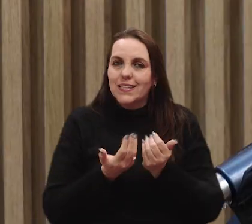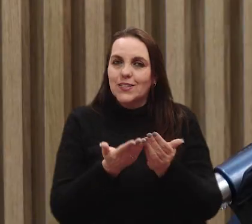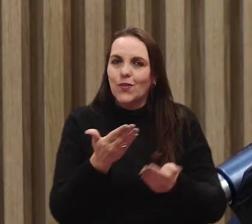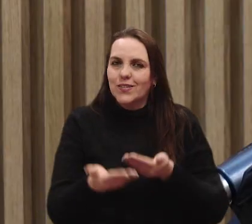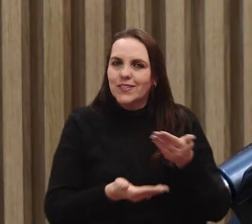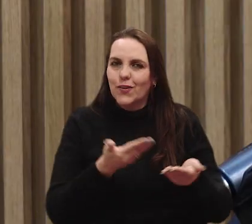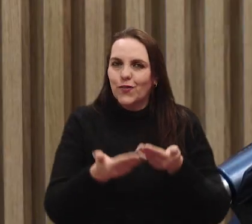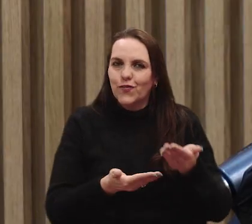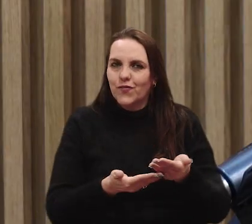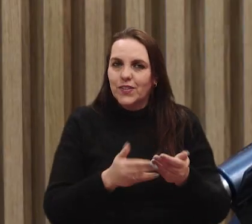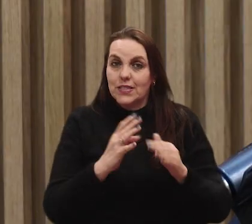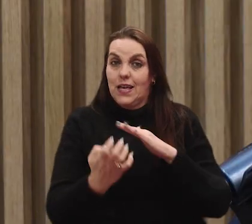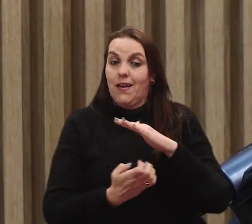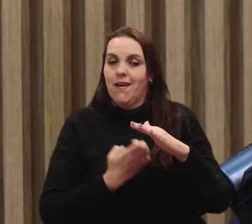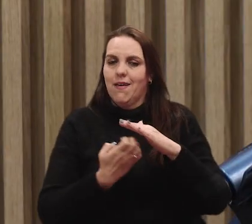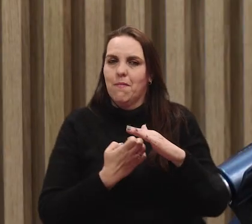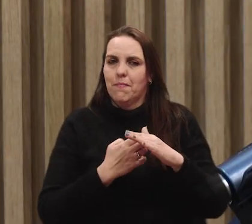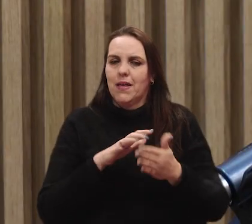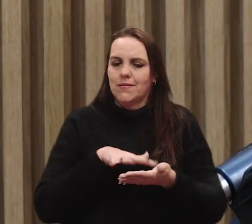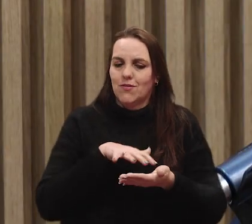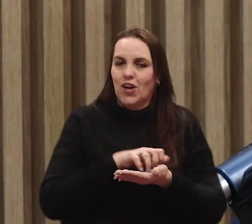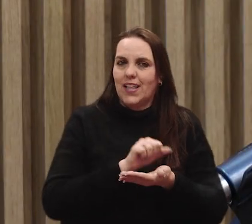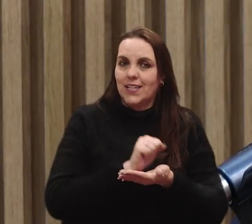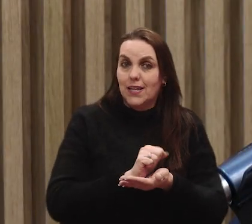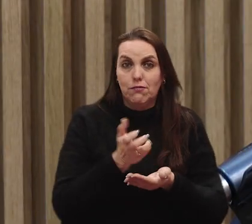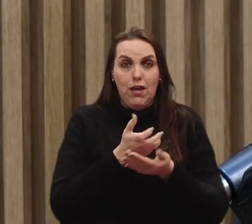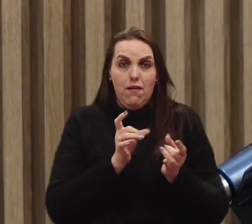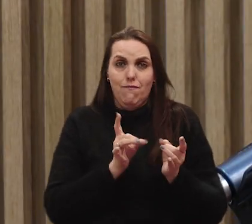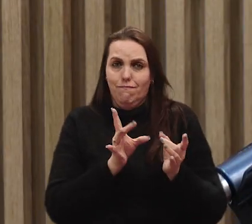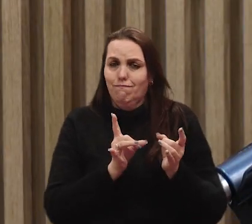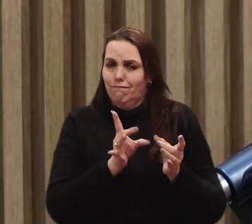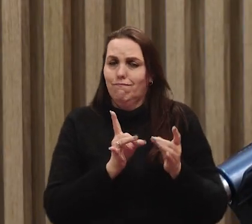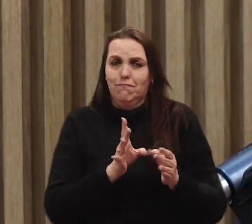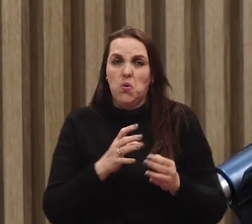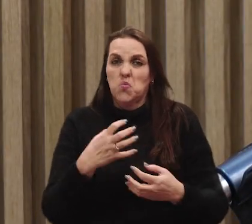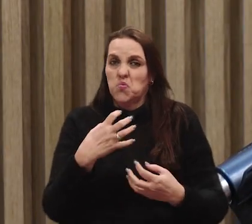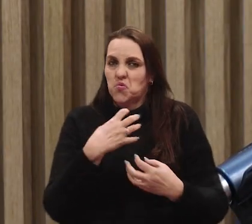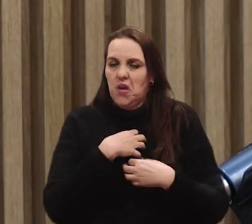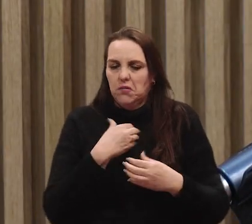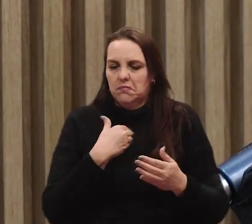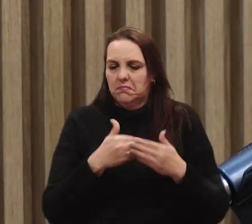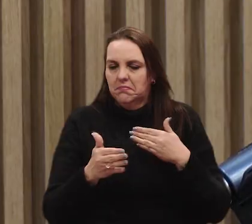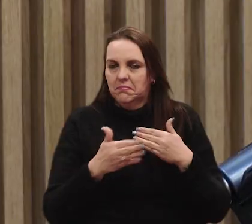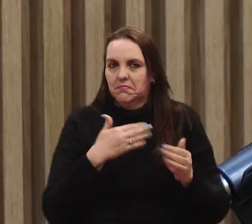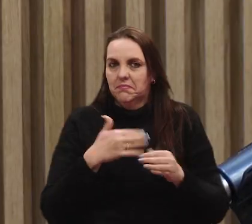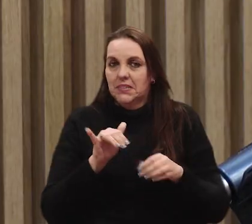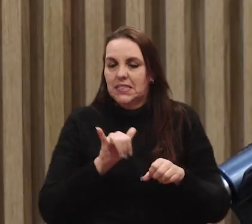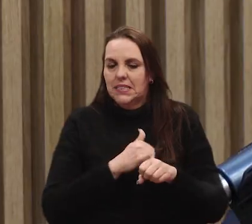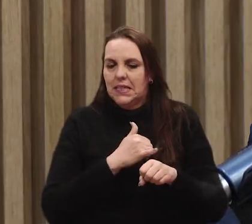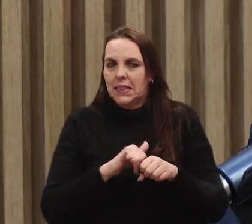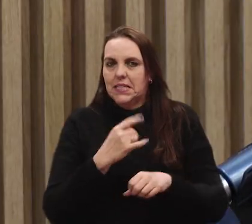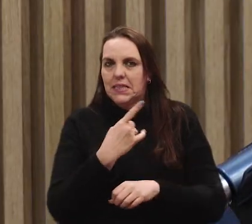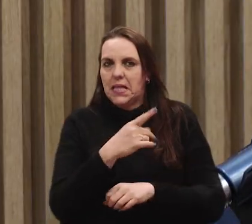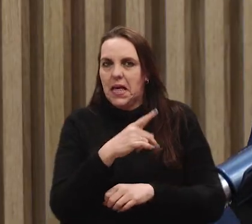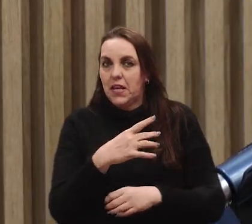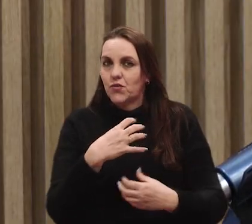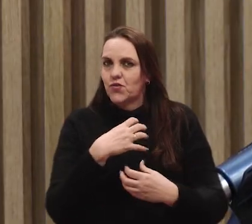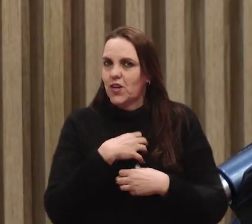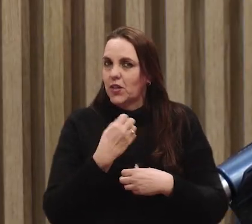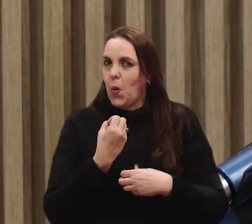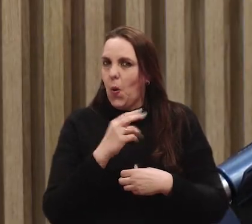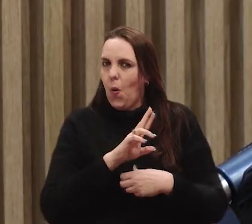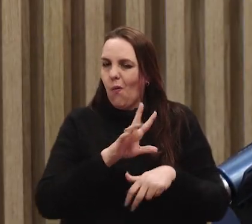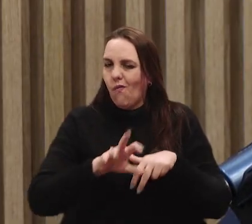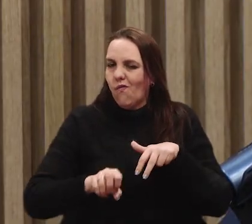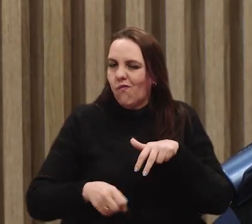serviços, e aí essas empresas credenciadas querem vender. A forma que elas adotam é qualquer uma ou